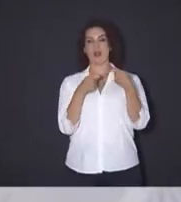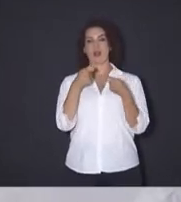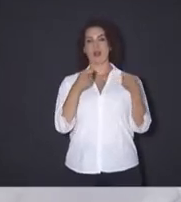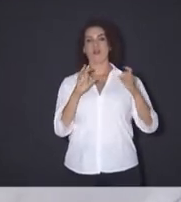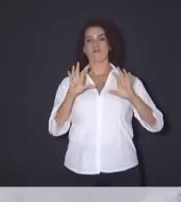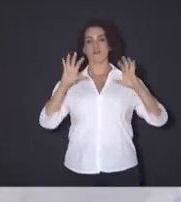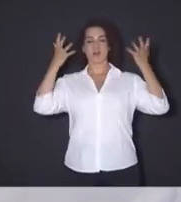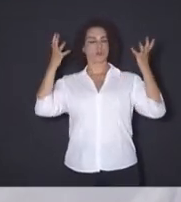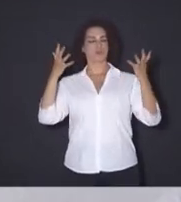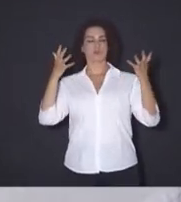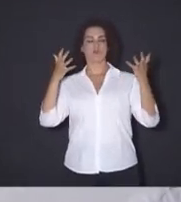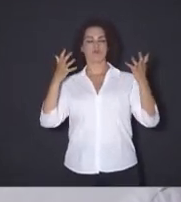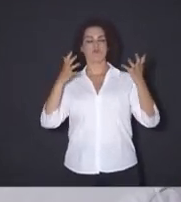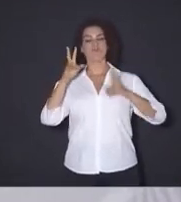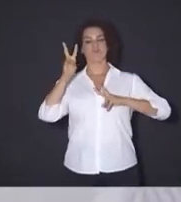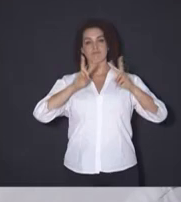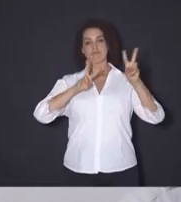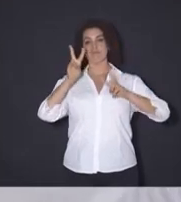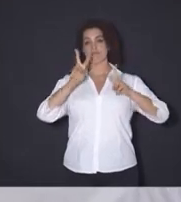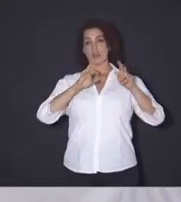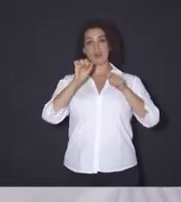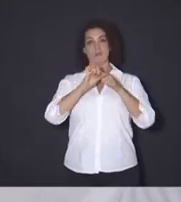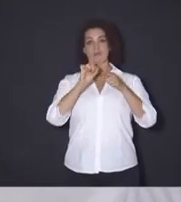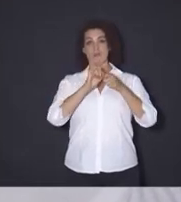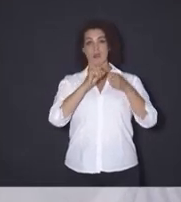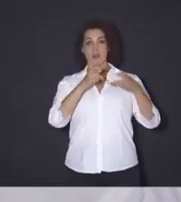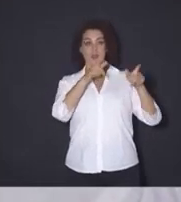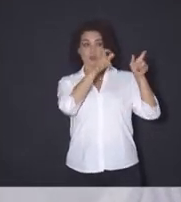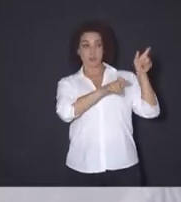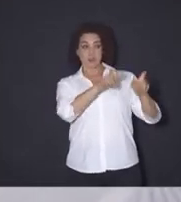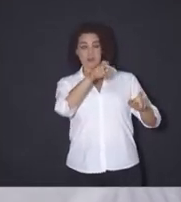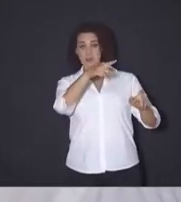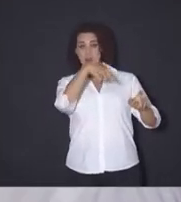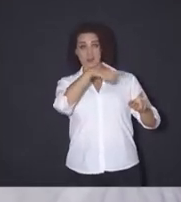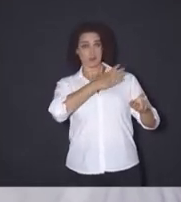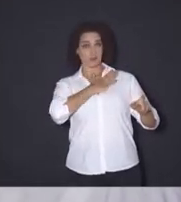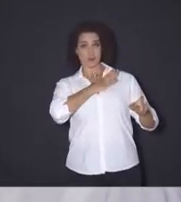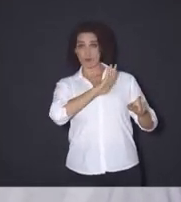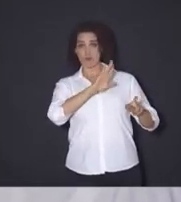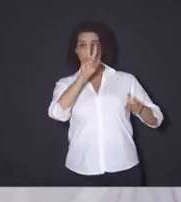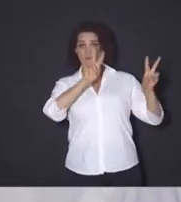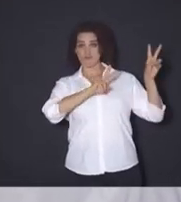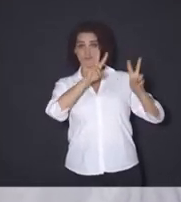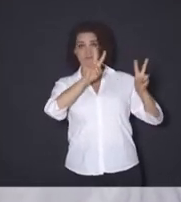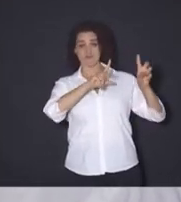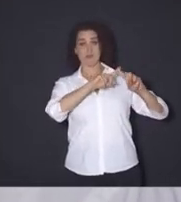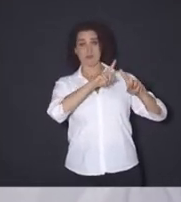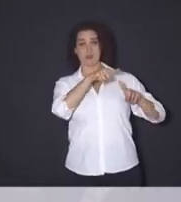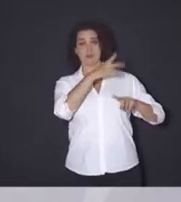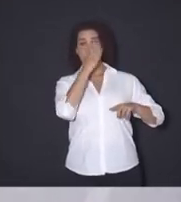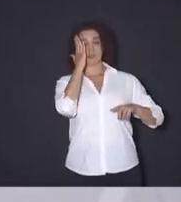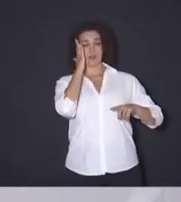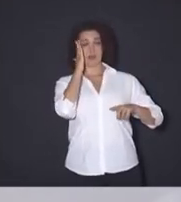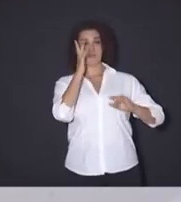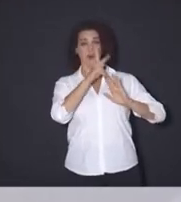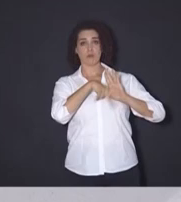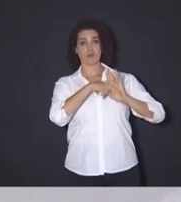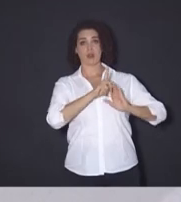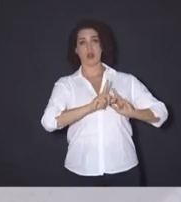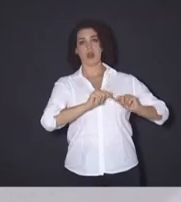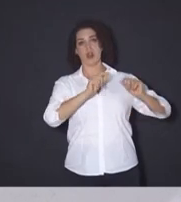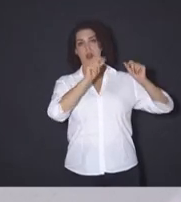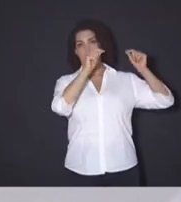carnaval que é feito por gente que nem gosta de carnaval mas sabe que é um projeto lucrativo